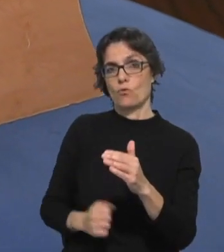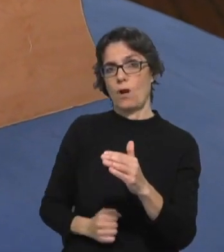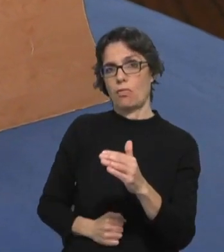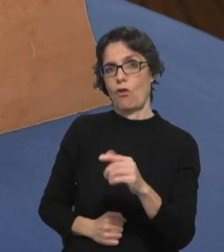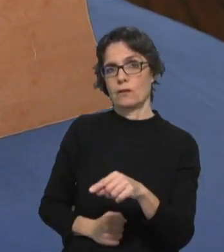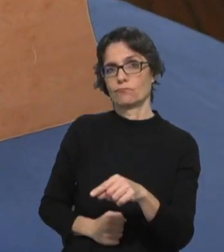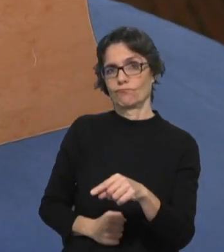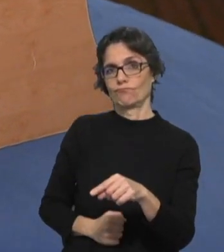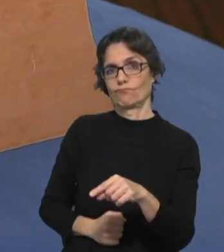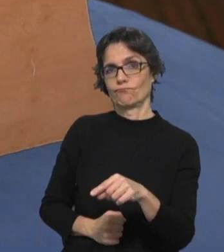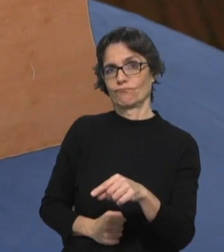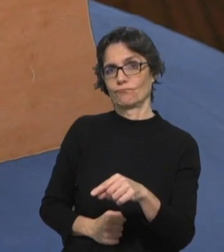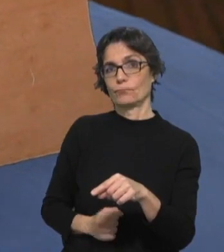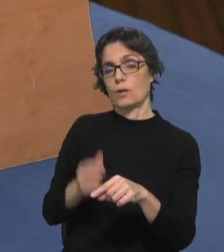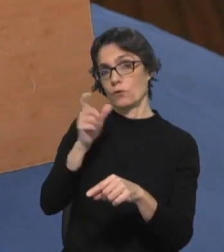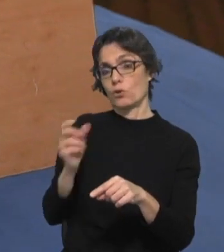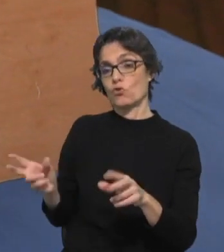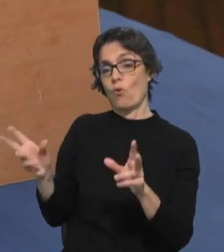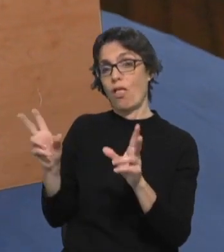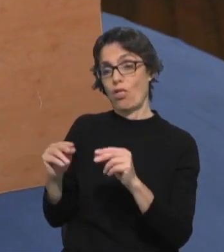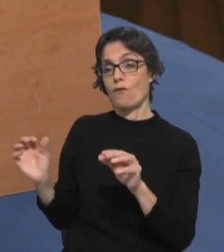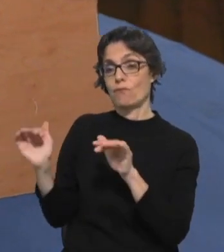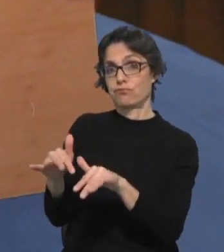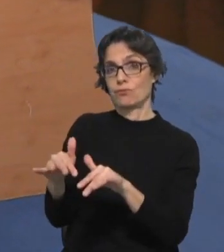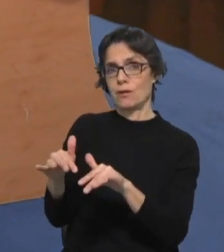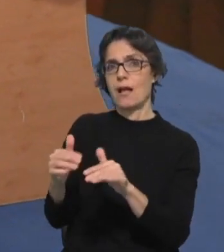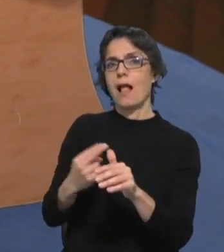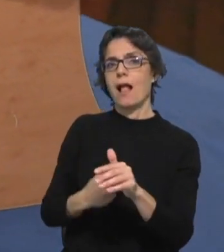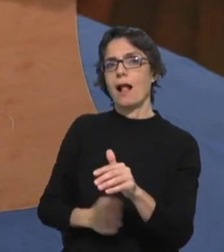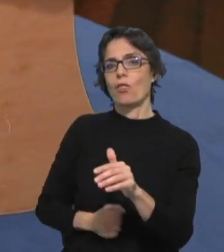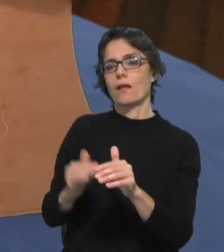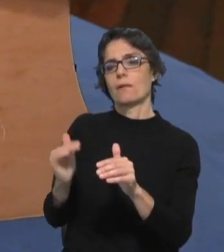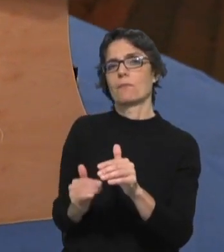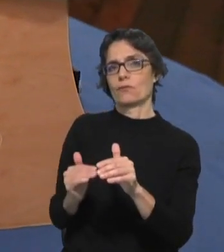Enfim, já tínhamos verificado isso noutros estudos, ou seja, quando nós nas amostras